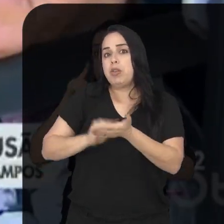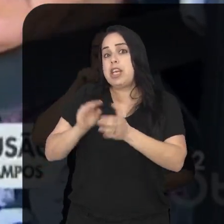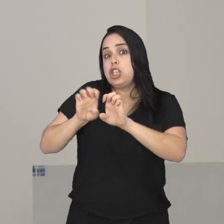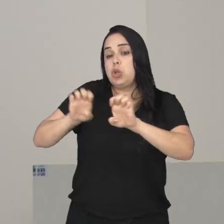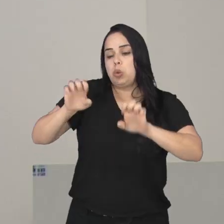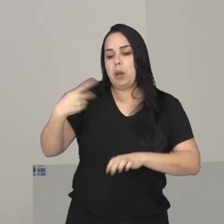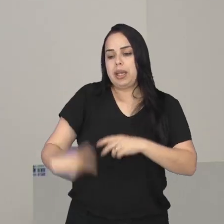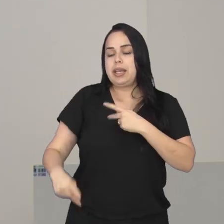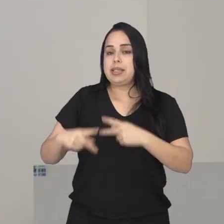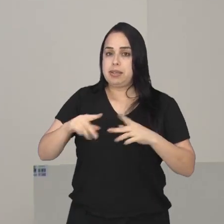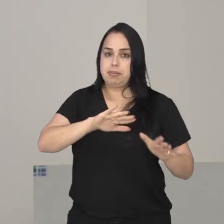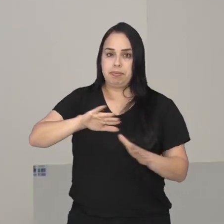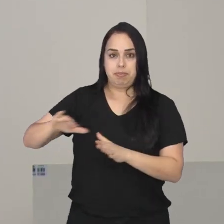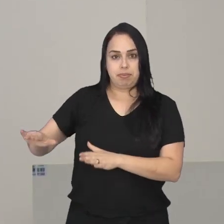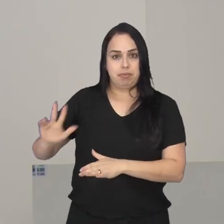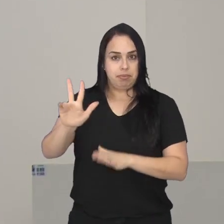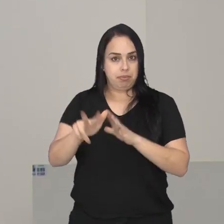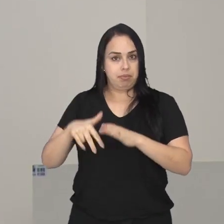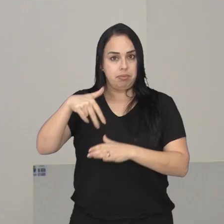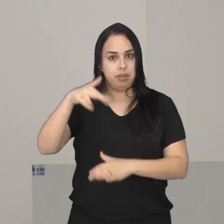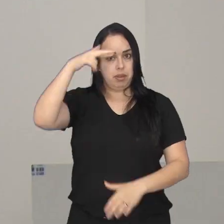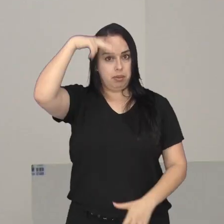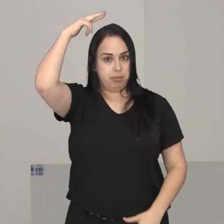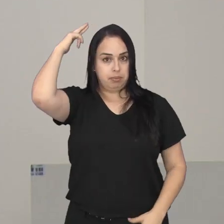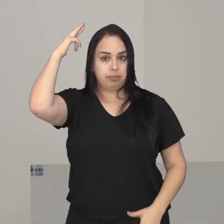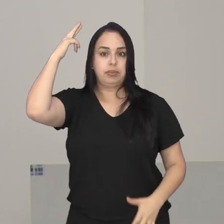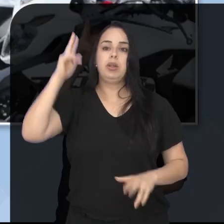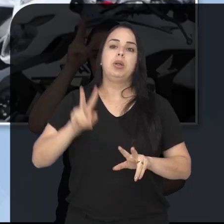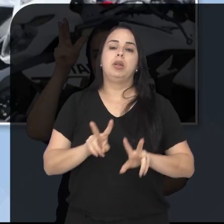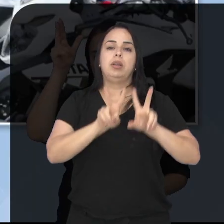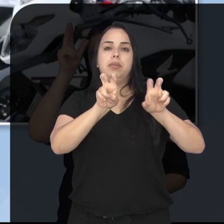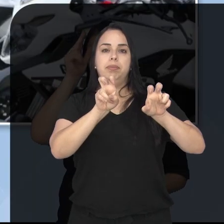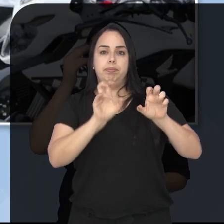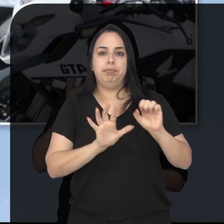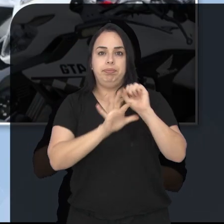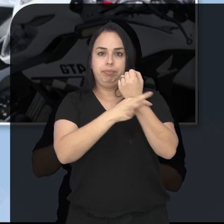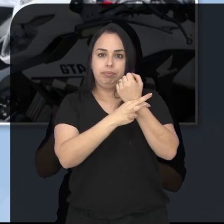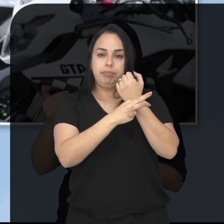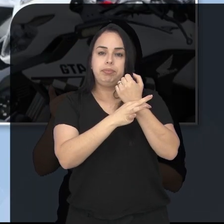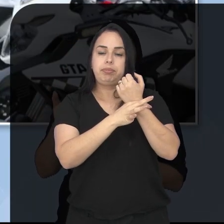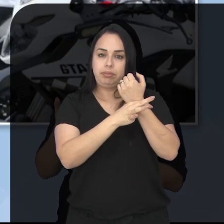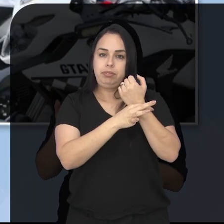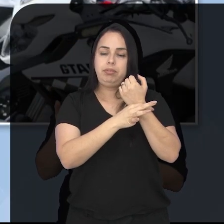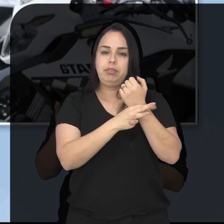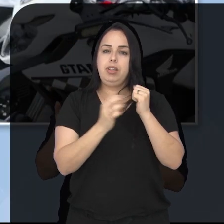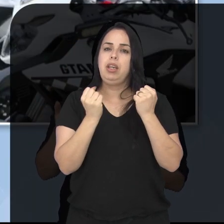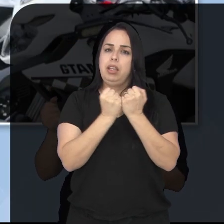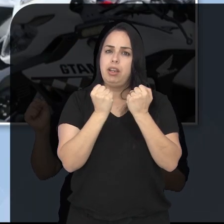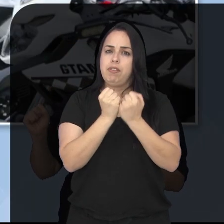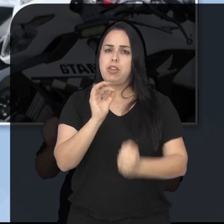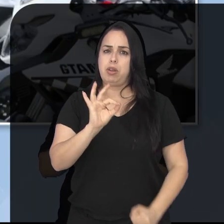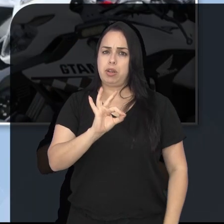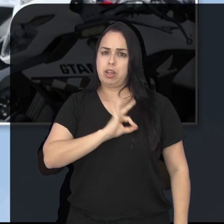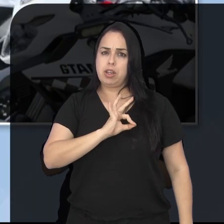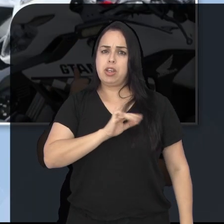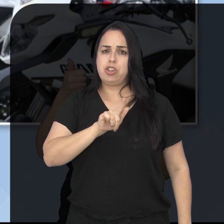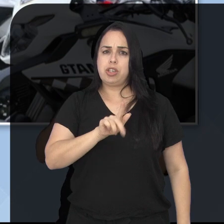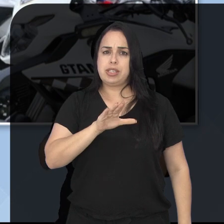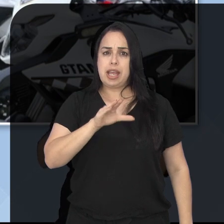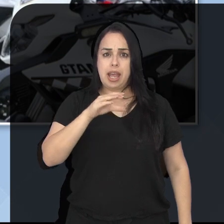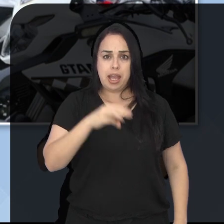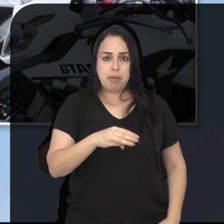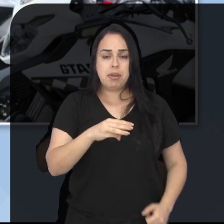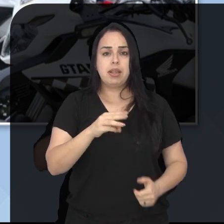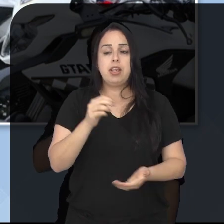na cidade quem ainda foi a Tribuna foi o vereador Robertinho da padaria no tema da Segurança Pública ele defendeu o papel da guarda civil